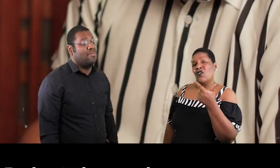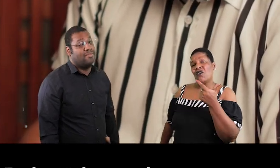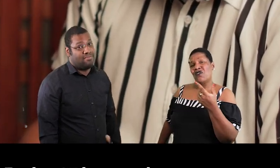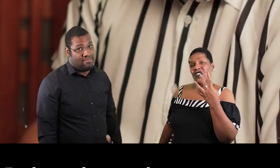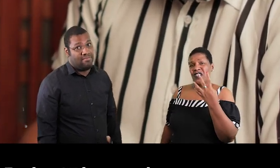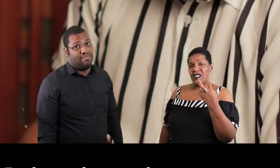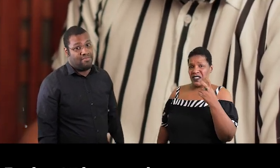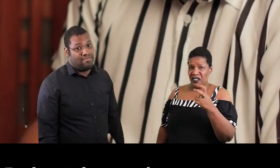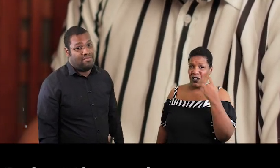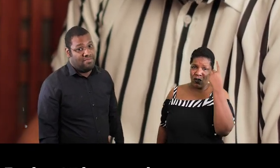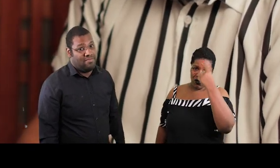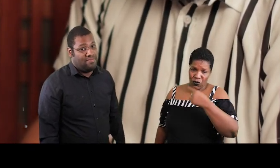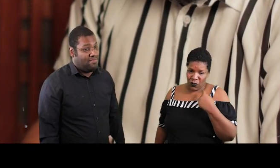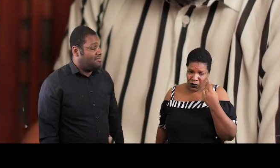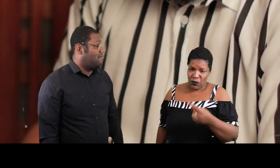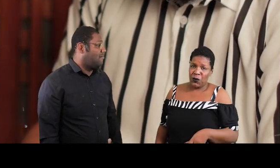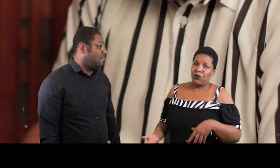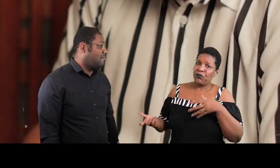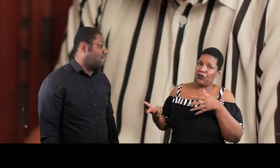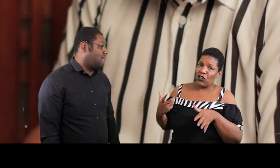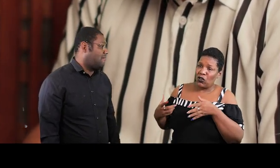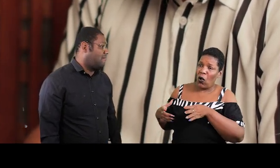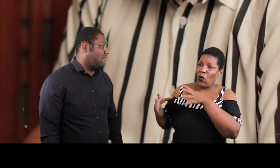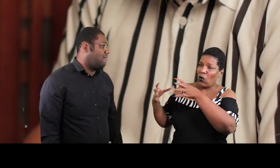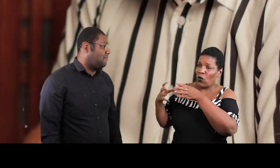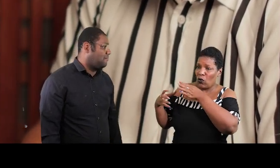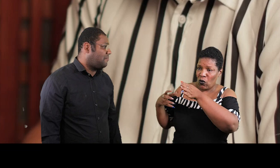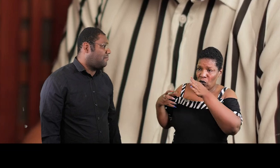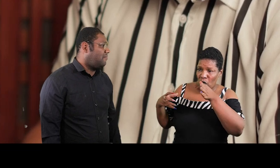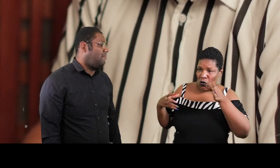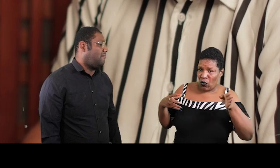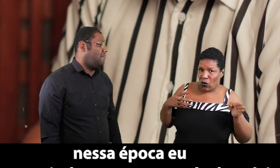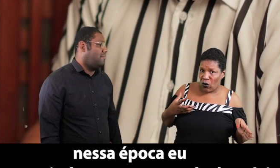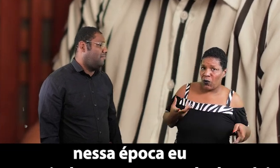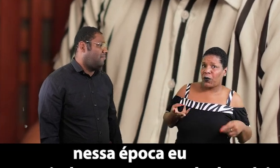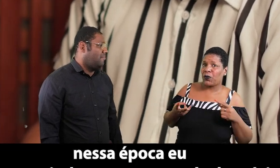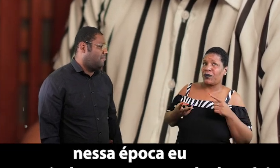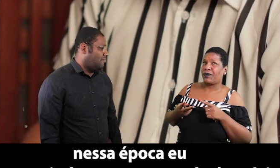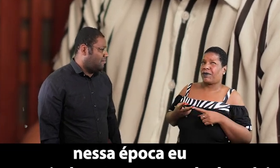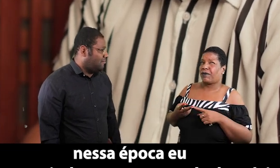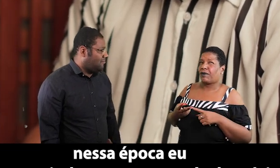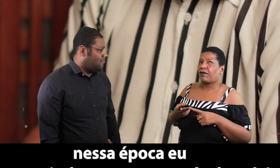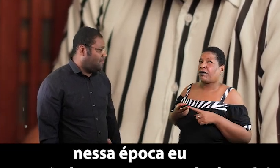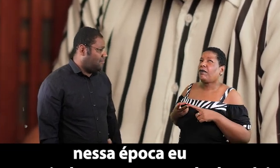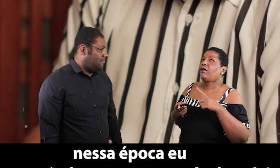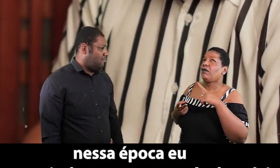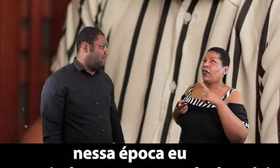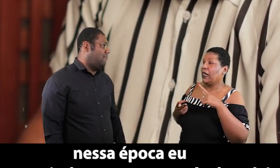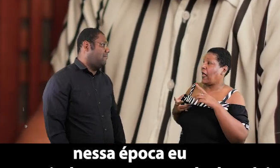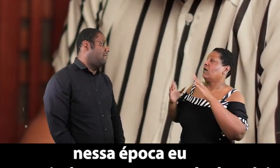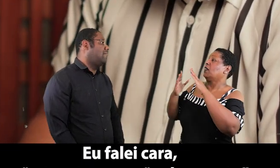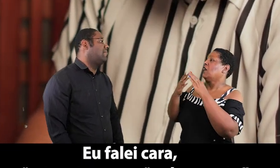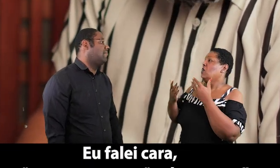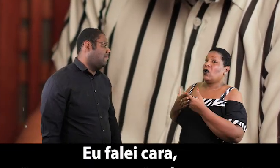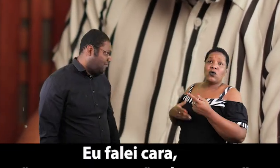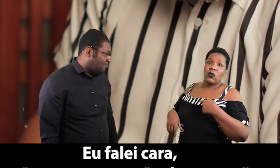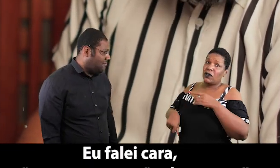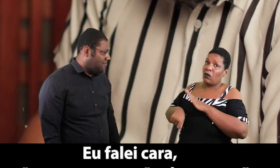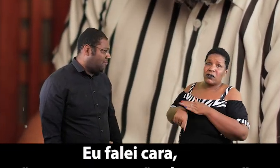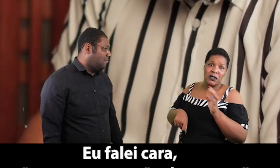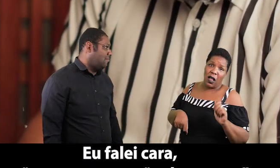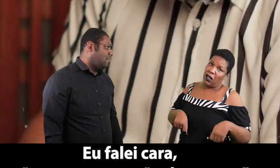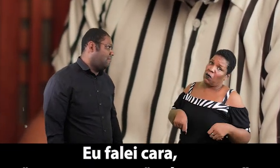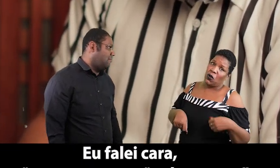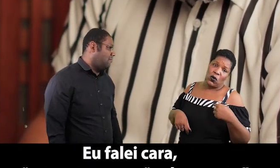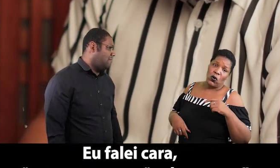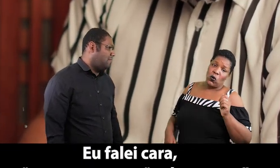na semana, toco tantas vezes. Nessa época eu acho que eu ainda tava na escola de música. Eu falei, cara, eu não tenho tempo, não